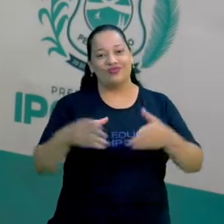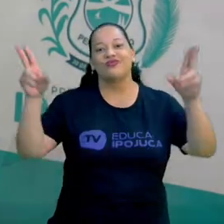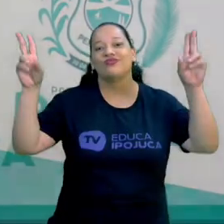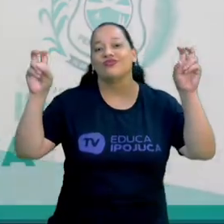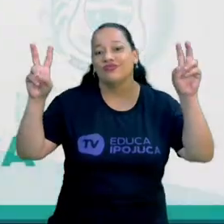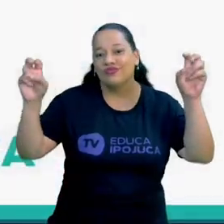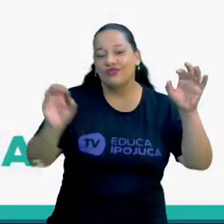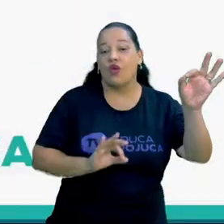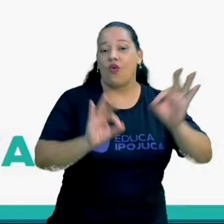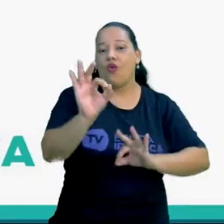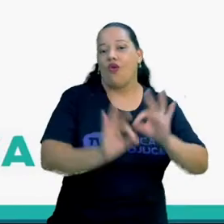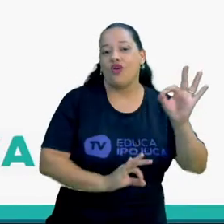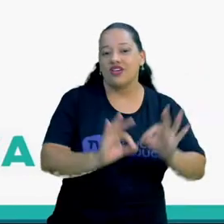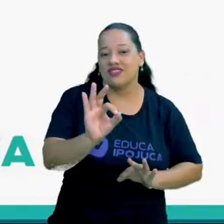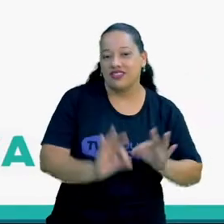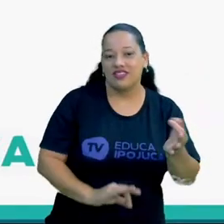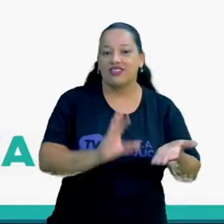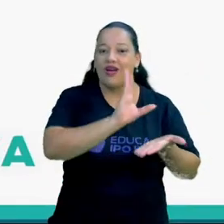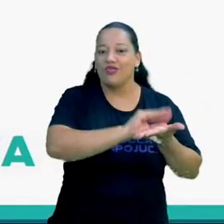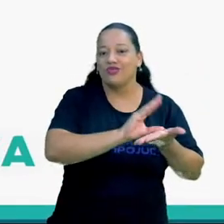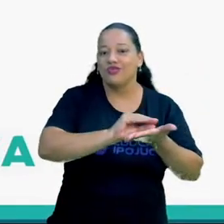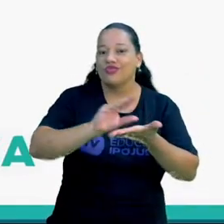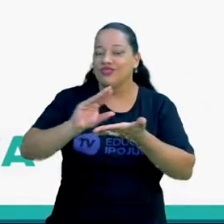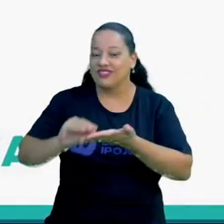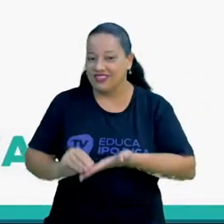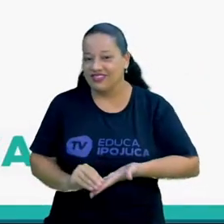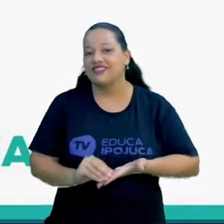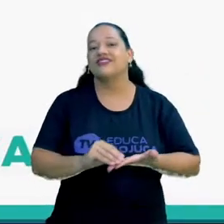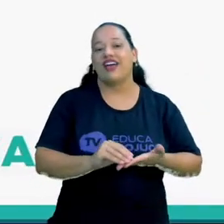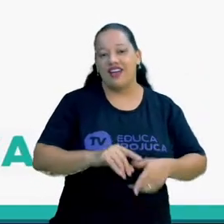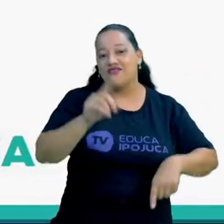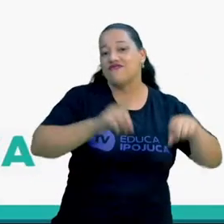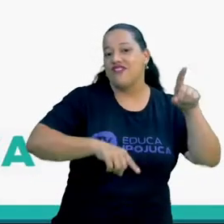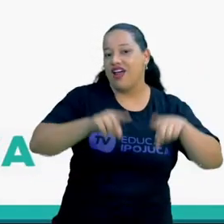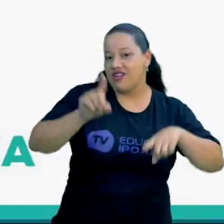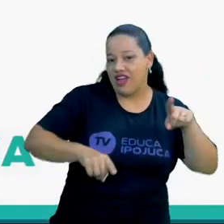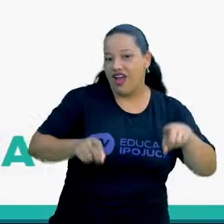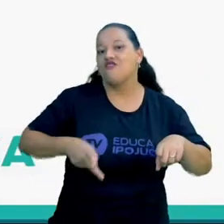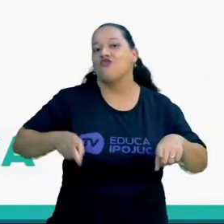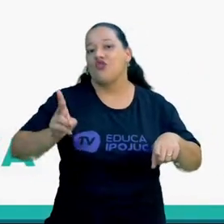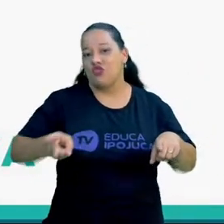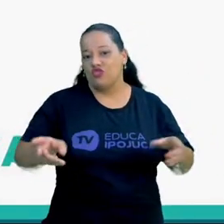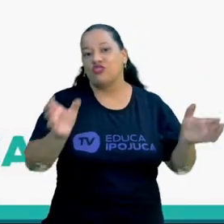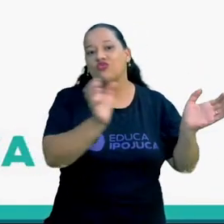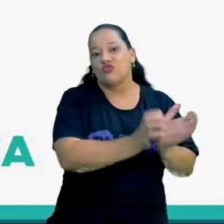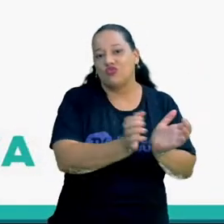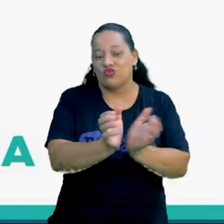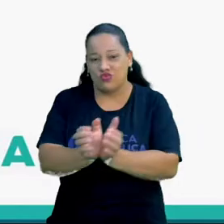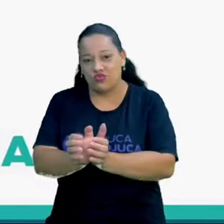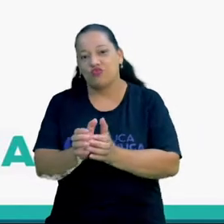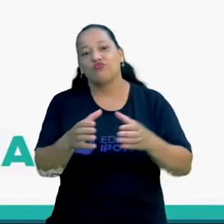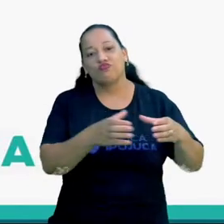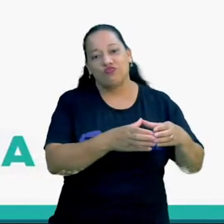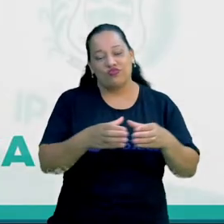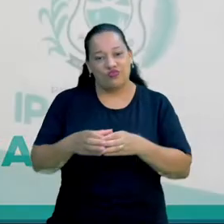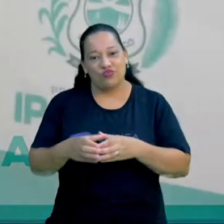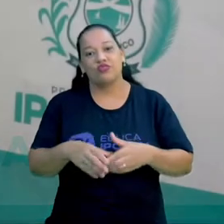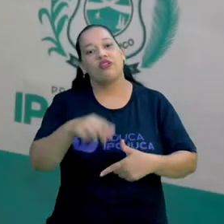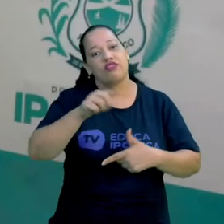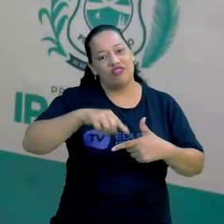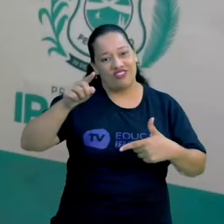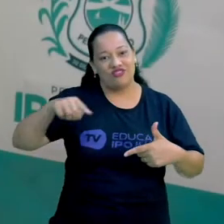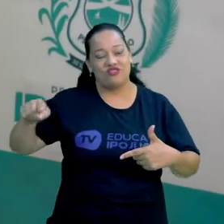sobre organizações dos dados de uma variável contínua em classes. Estatística.